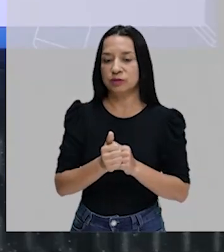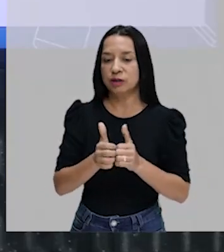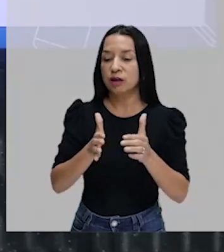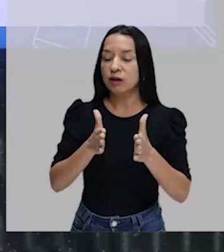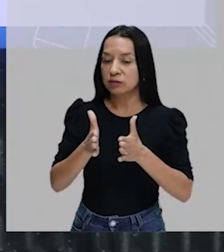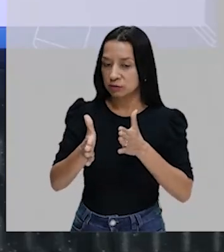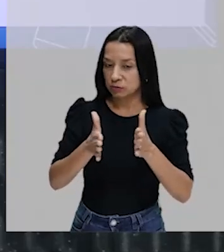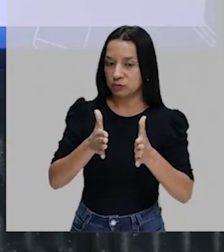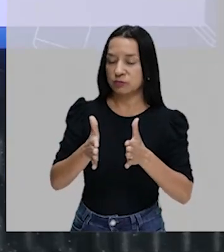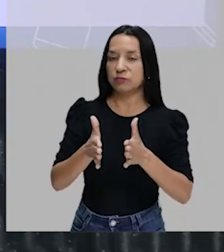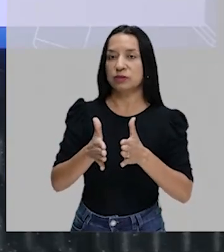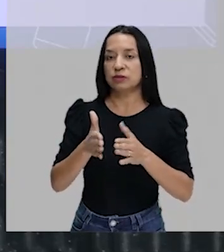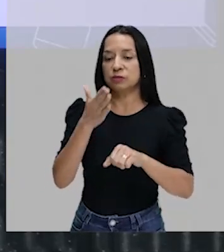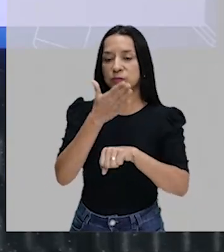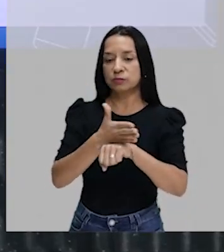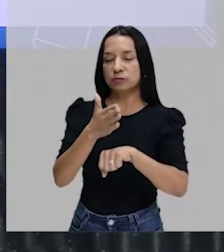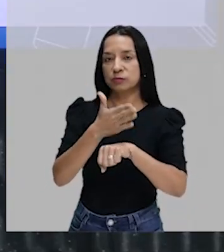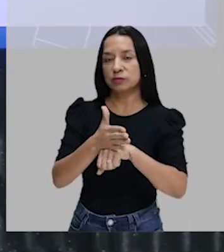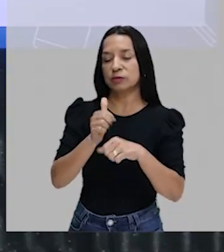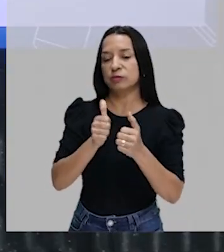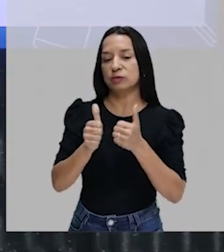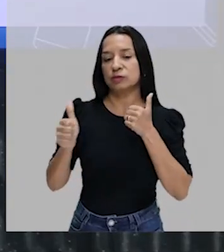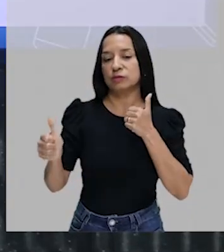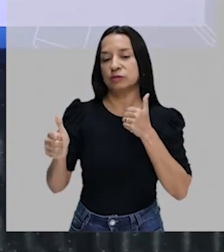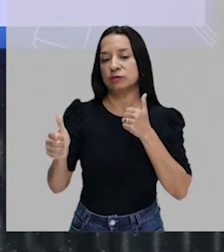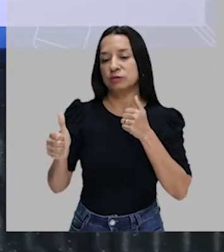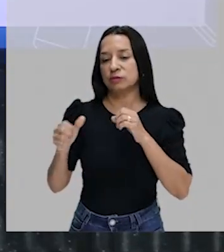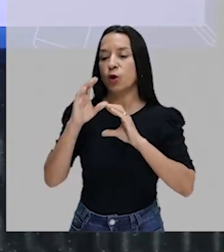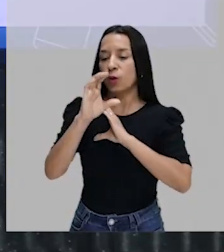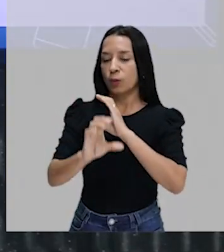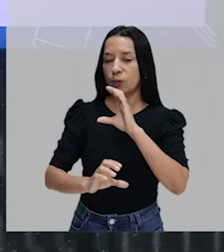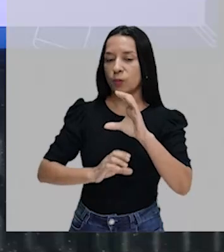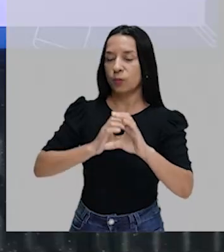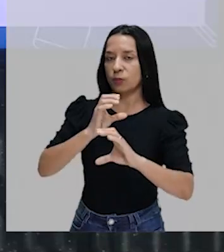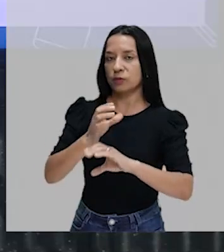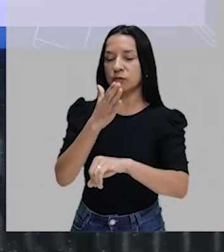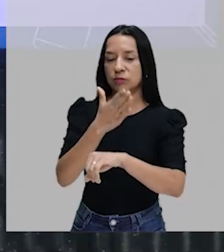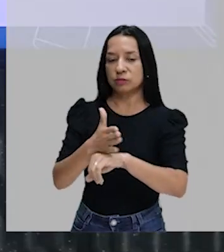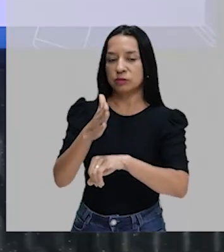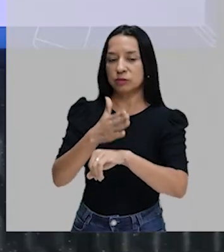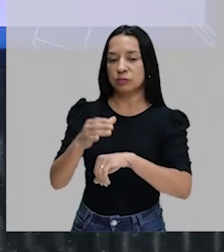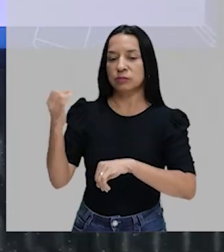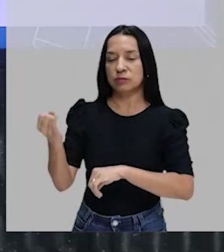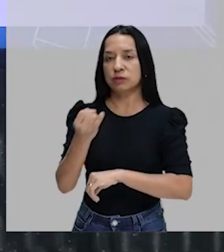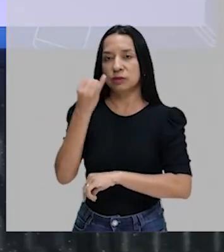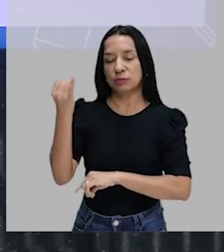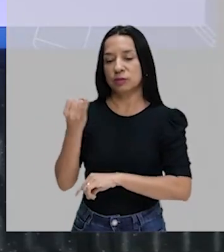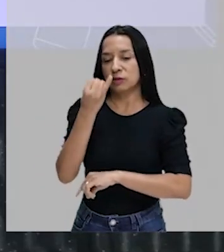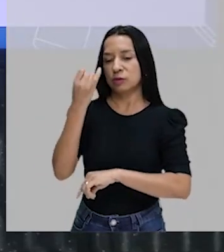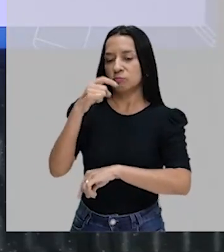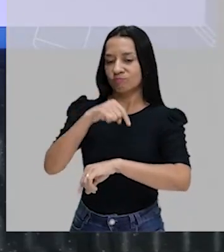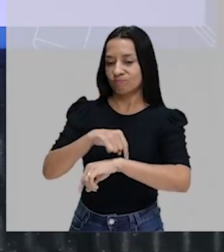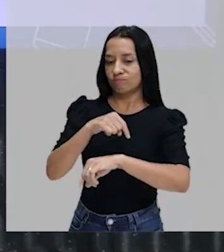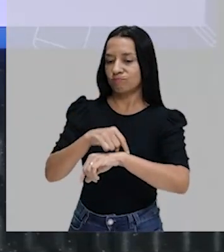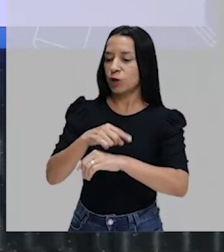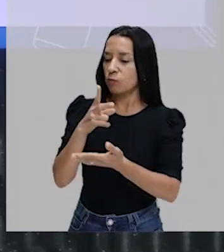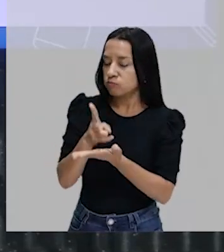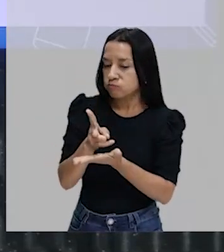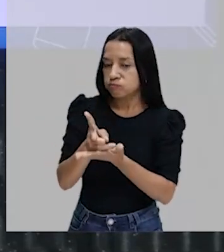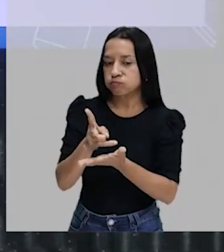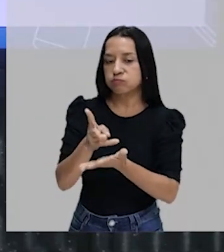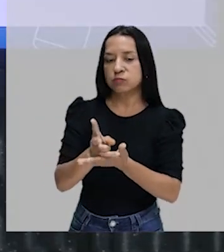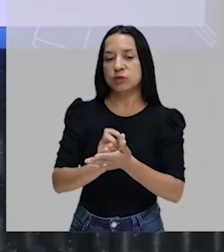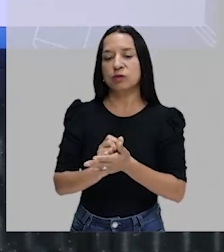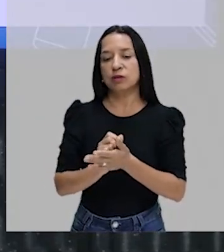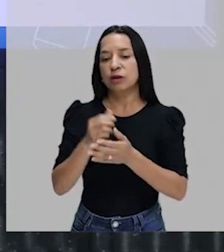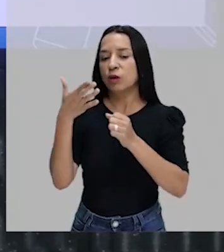do treinamento esportivo, os ciclos de treinamento, a importância da periodização e